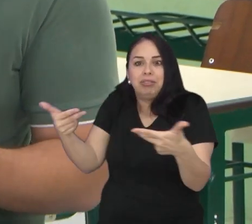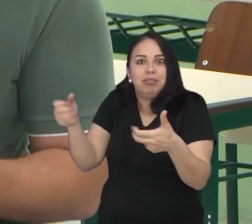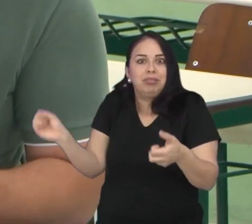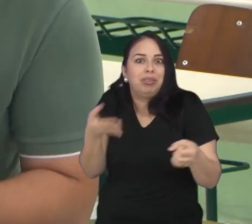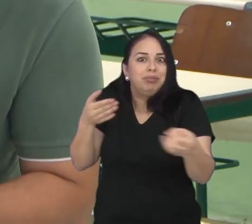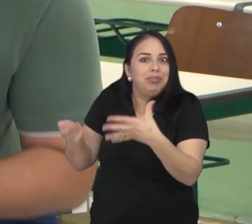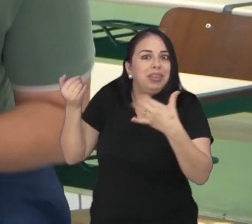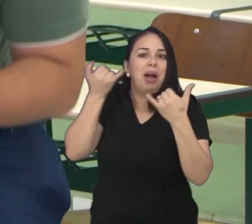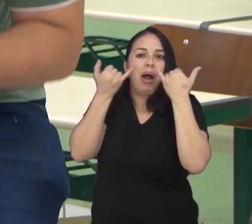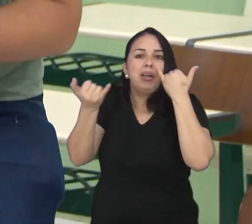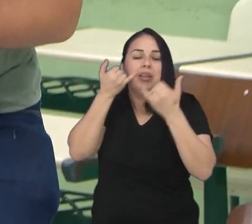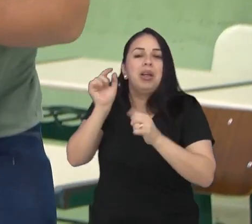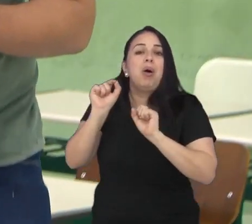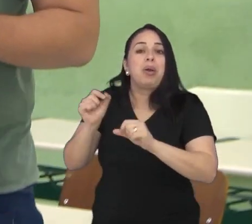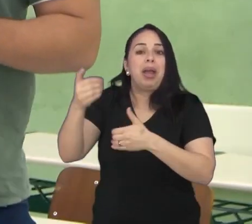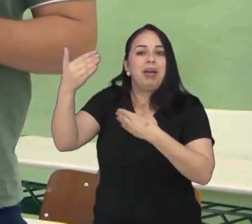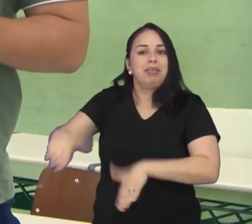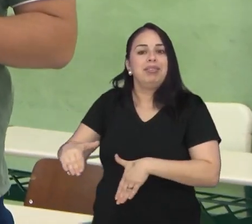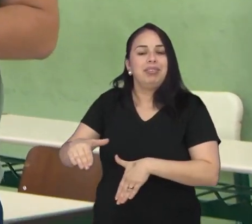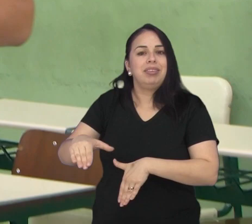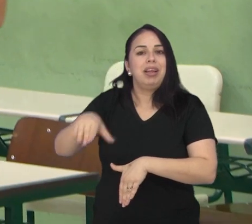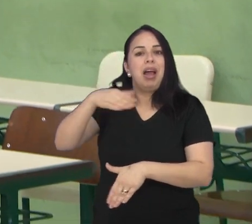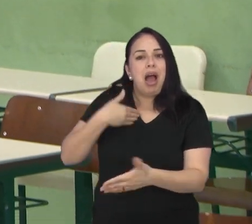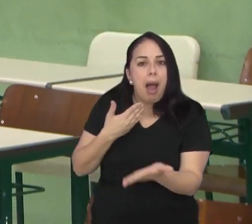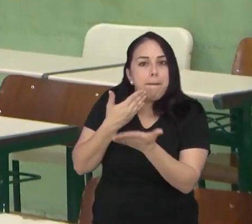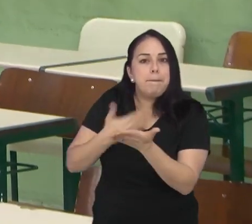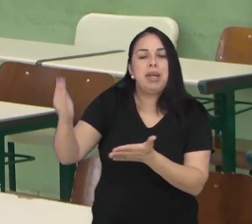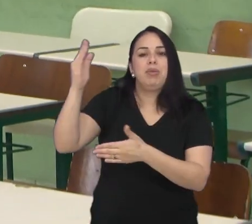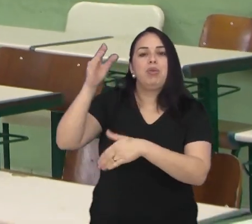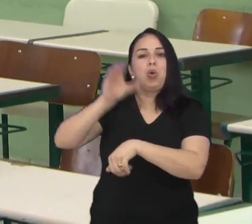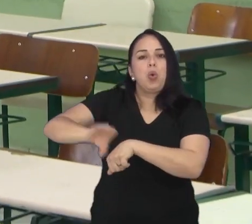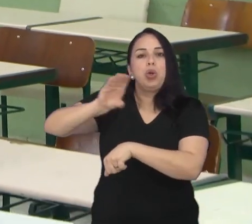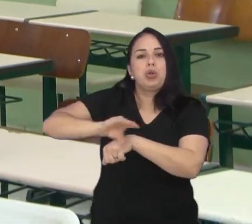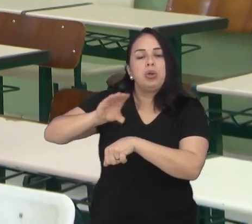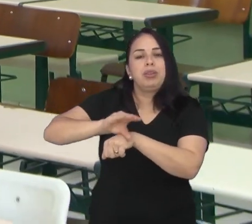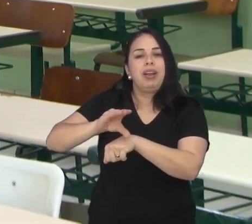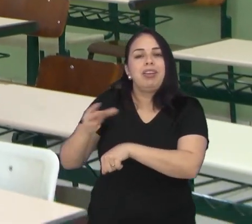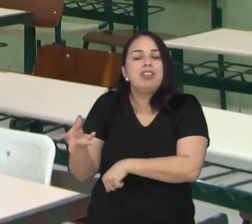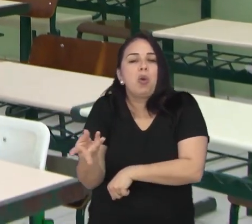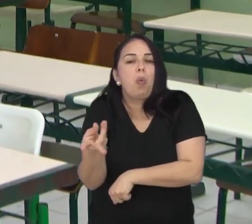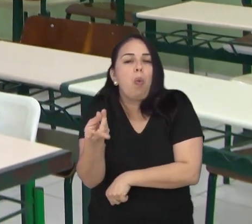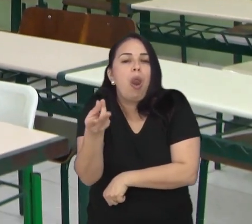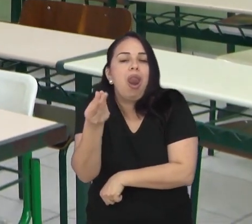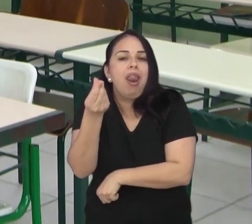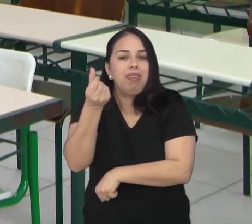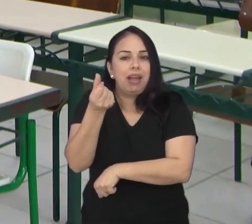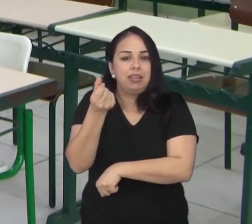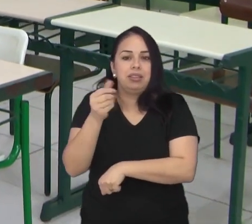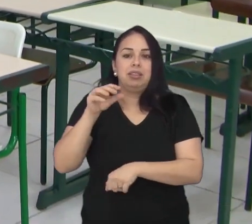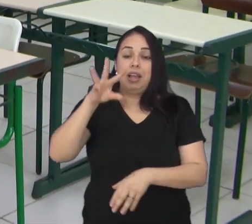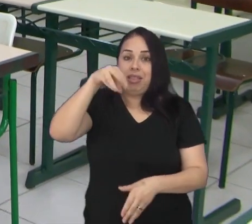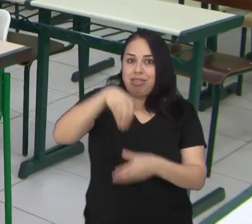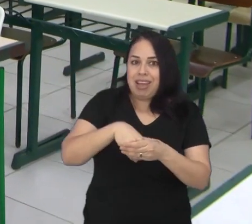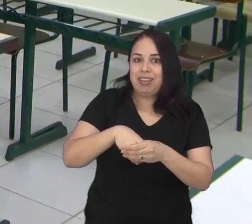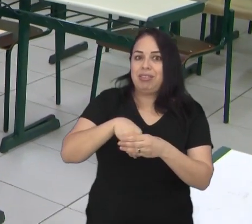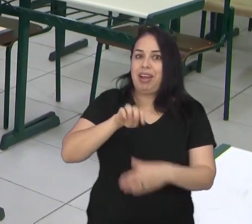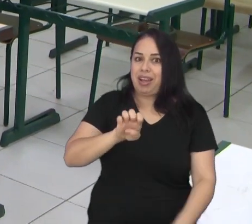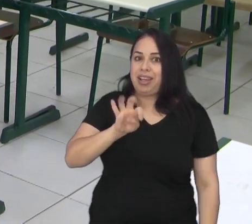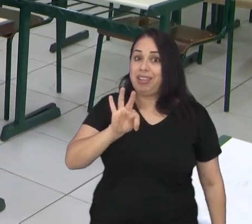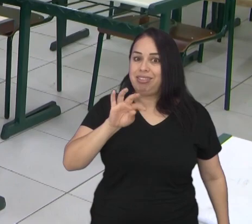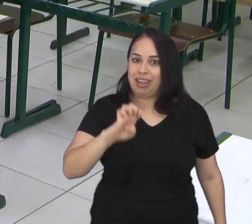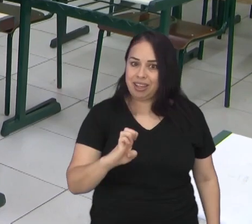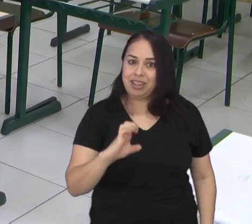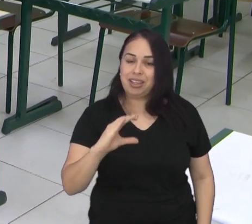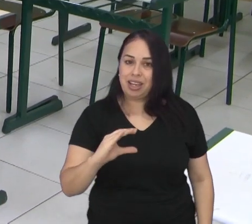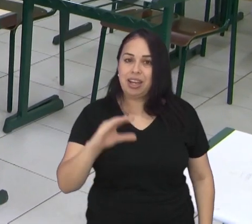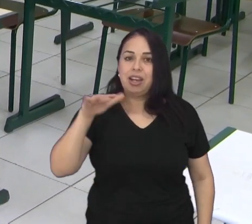novidade do vestibulinho deste ano é a abertura do curso técnico em qualidade. o qual as aulas serão ministradas na Escola